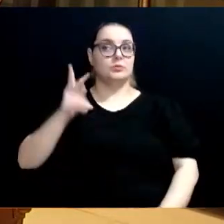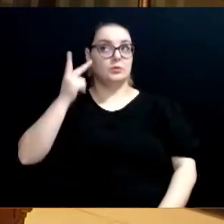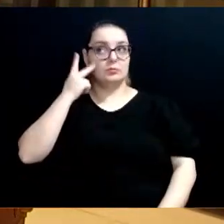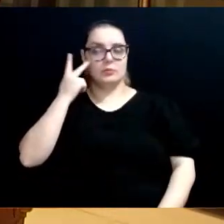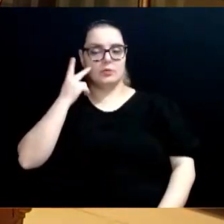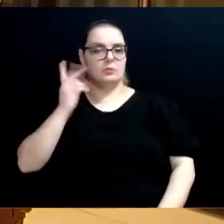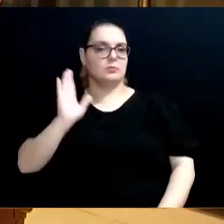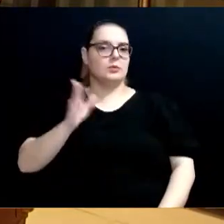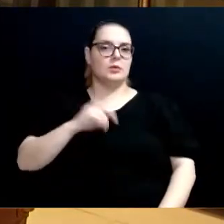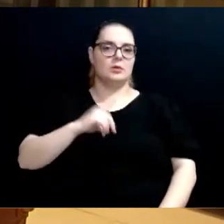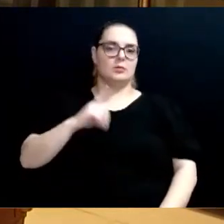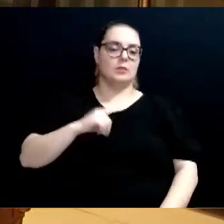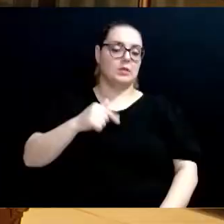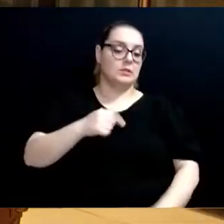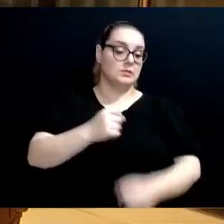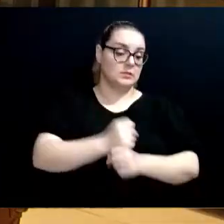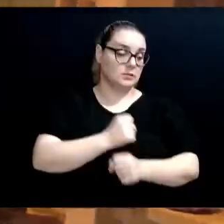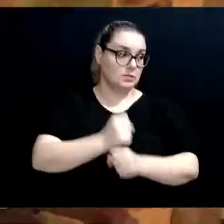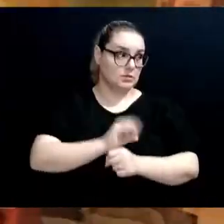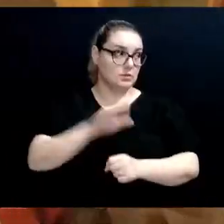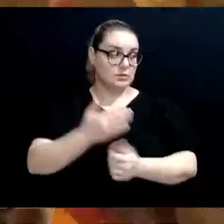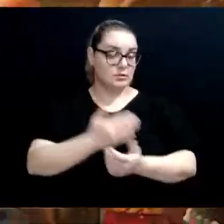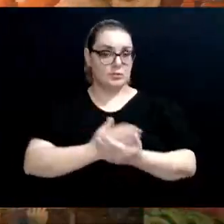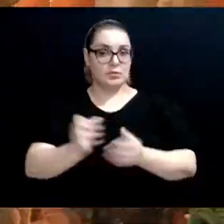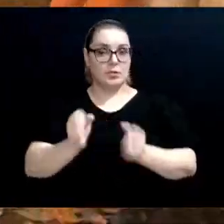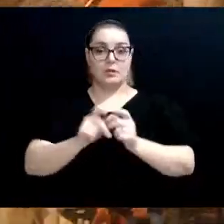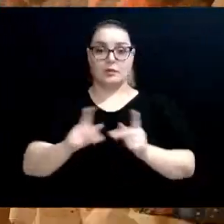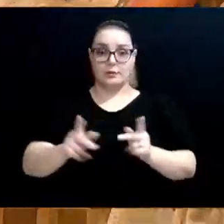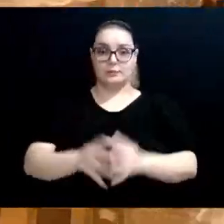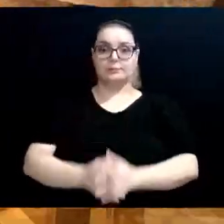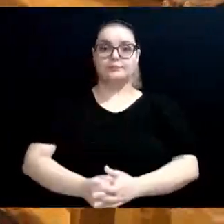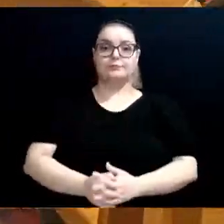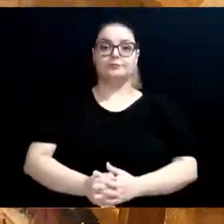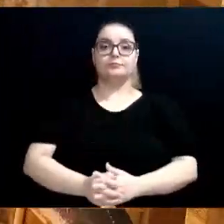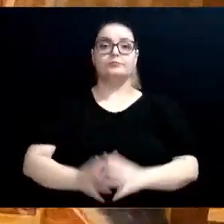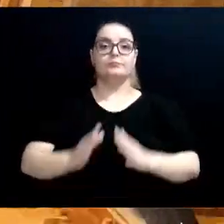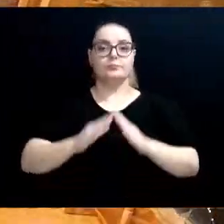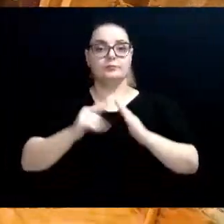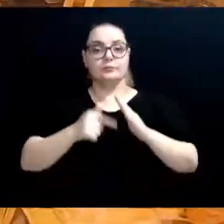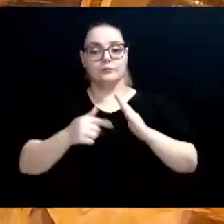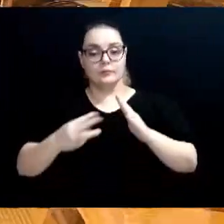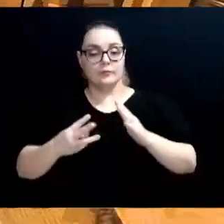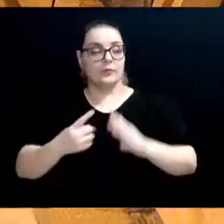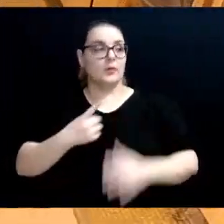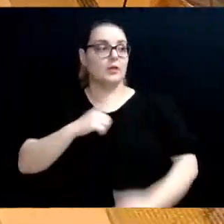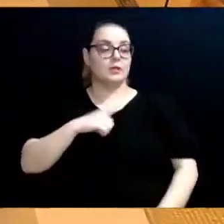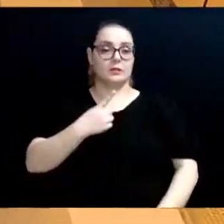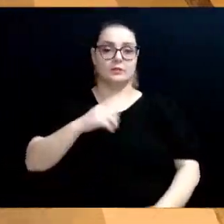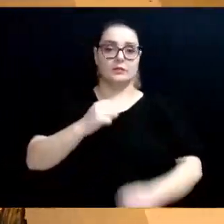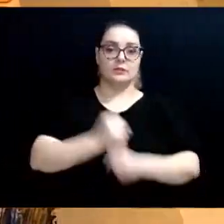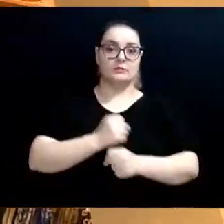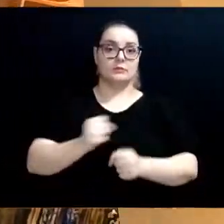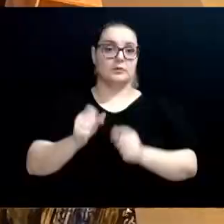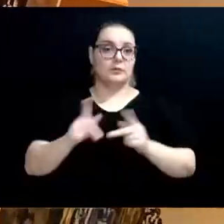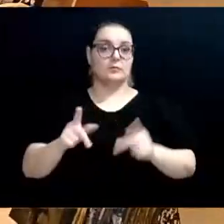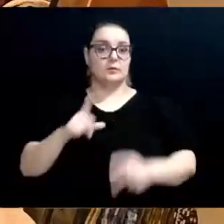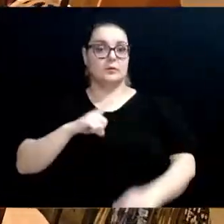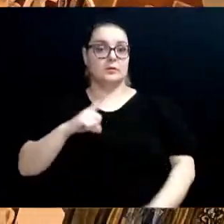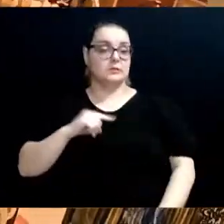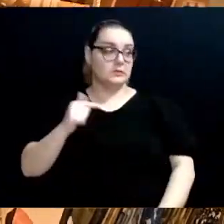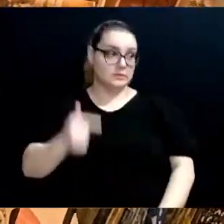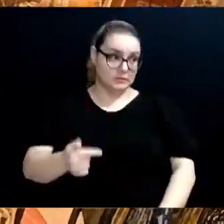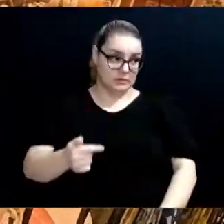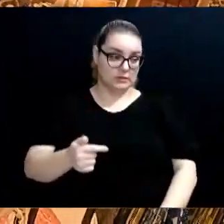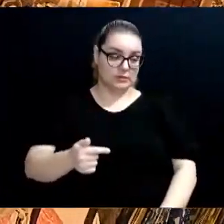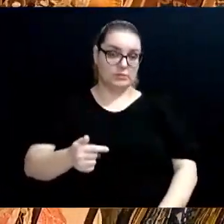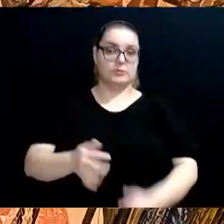para outras praças. Então, nós já fomos para São Paulo, já estivemos nesses 7 anos, desde que a gente começou no shopping, né? Sim. Casa 7